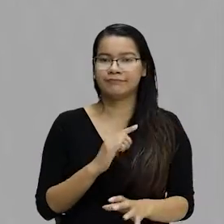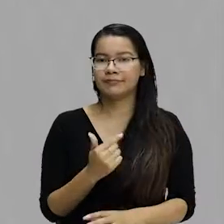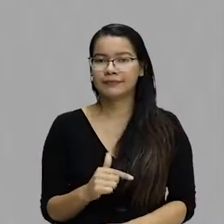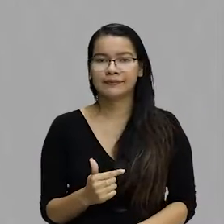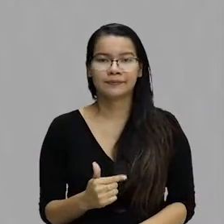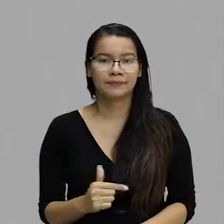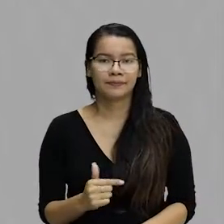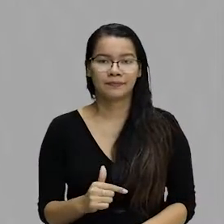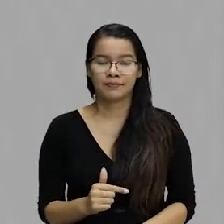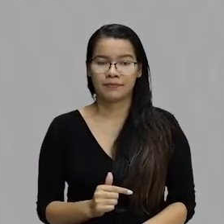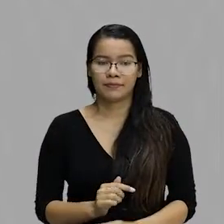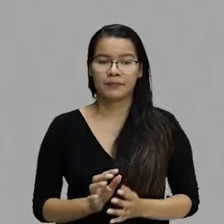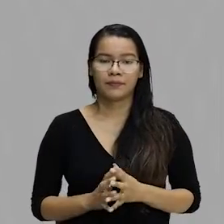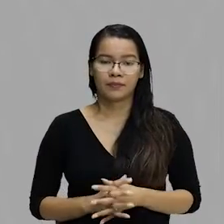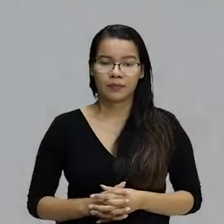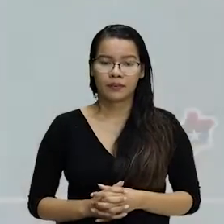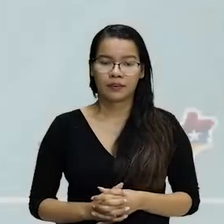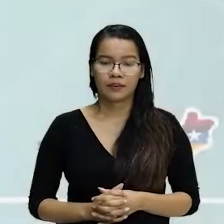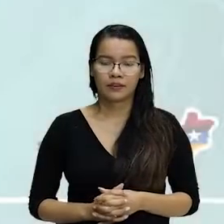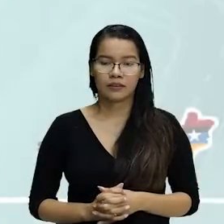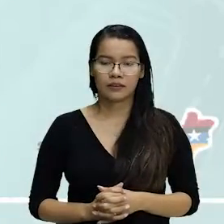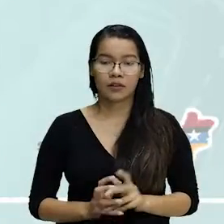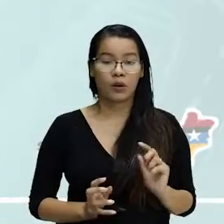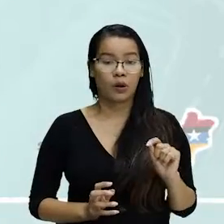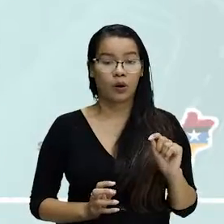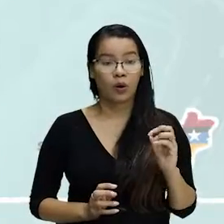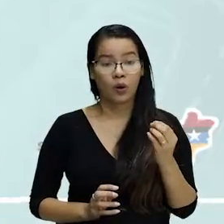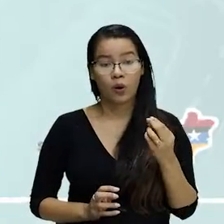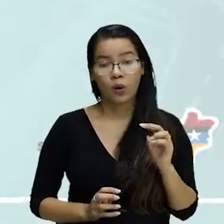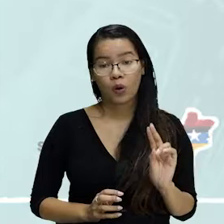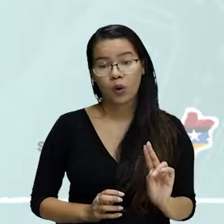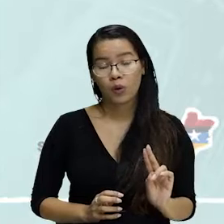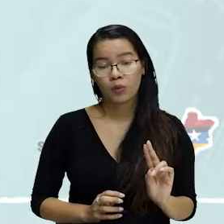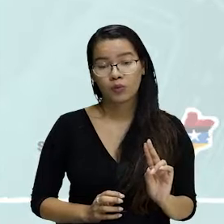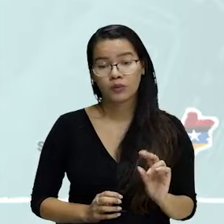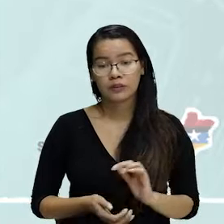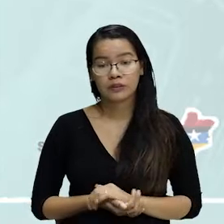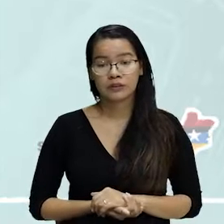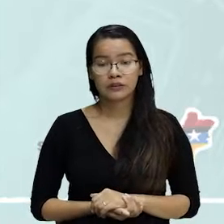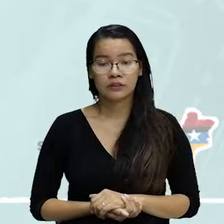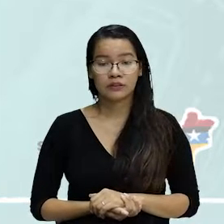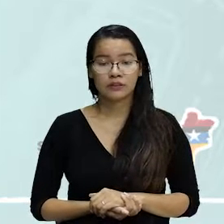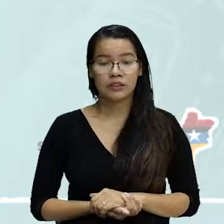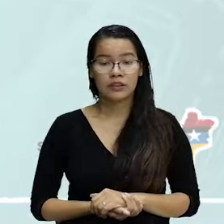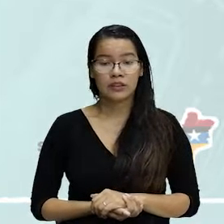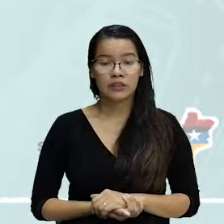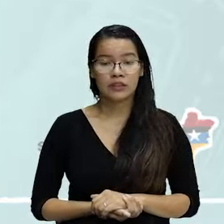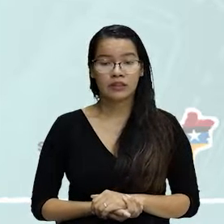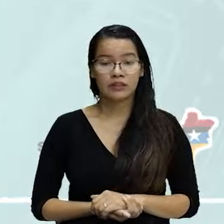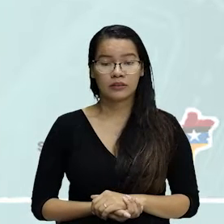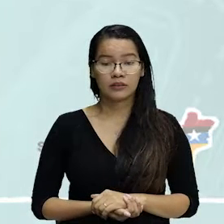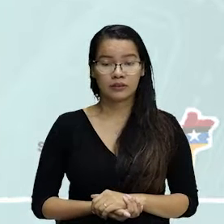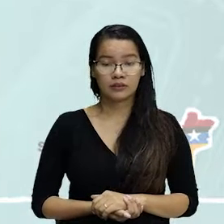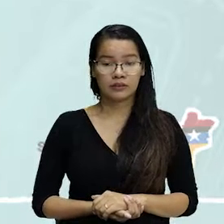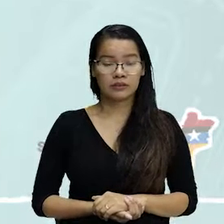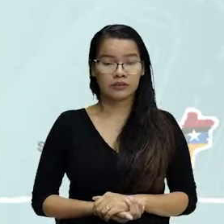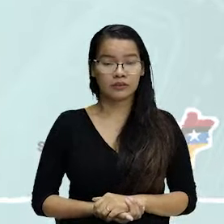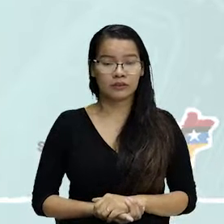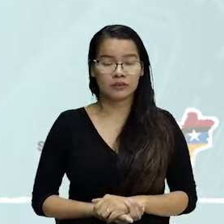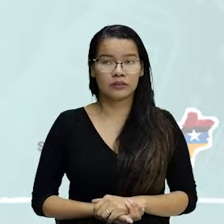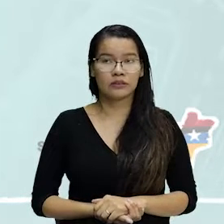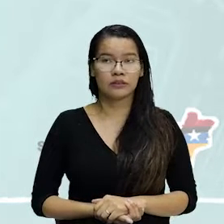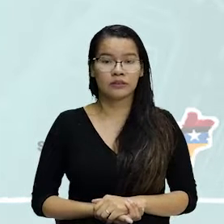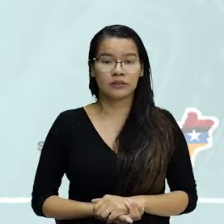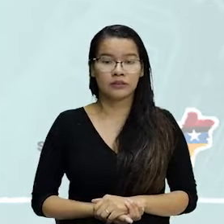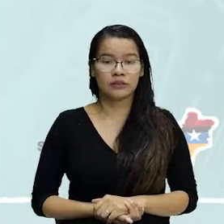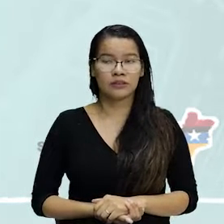analisar e interpretar atualmente. Ou uma remontagem de Hamlet, de William Shakespeare, em Chicago, no Teatro